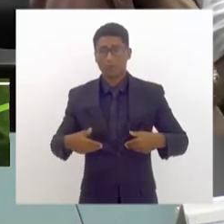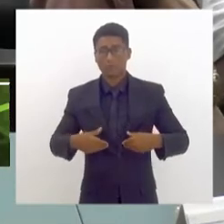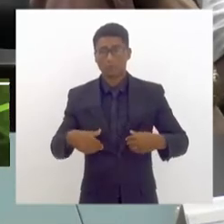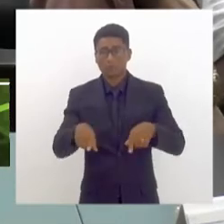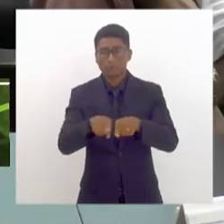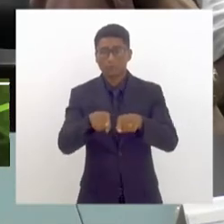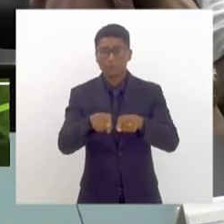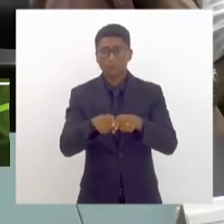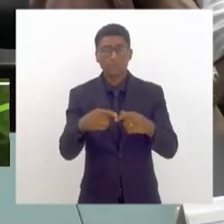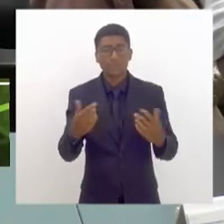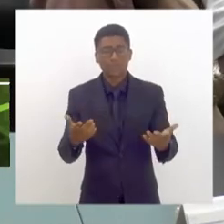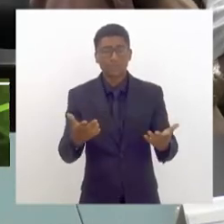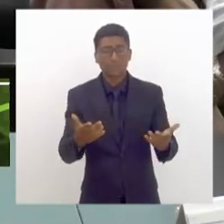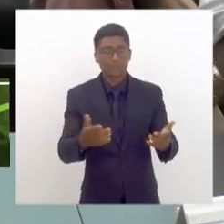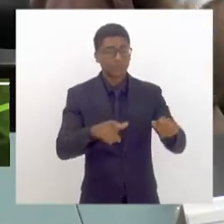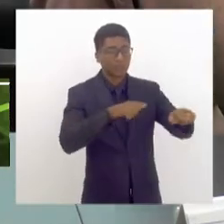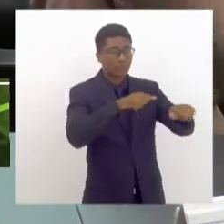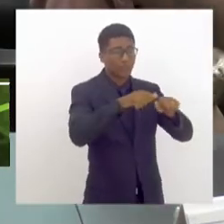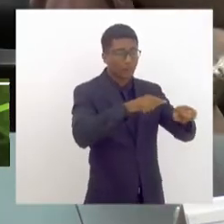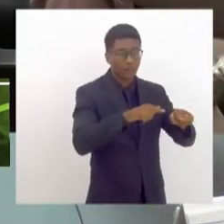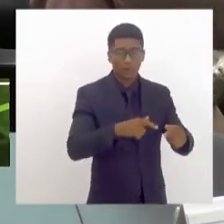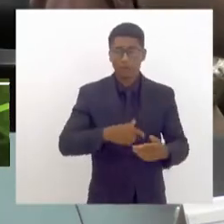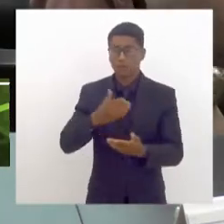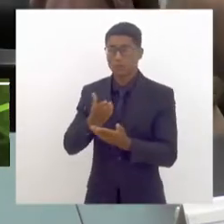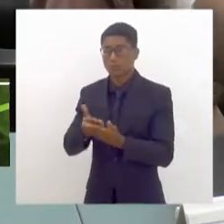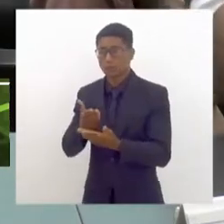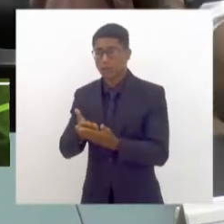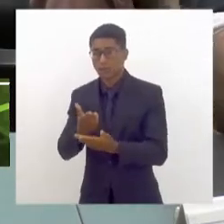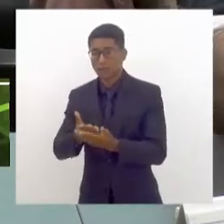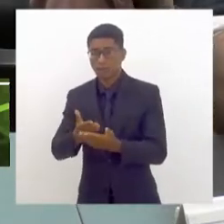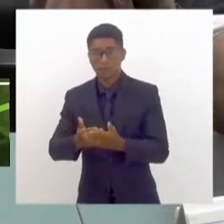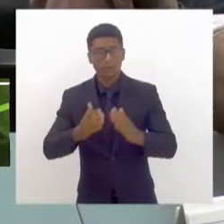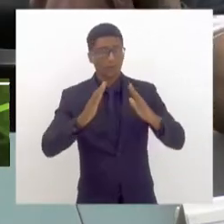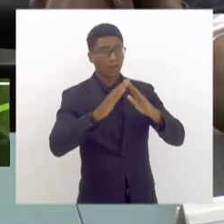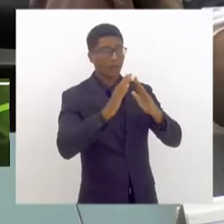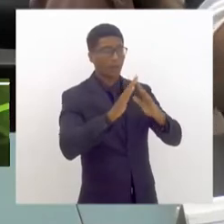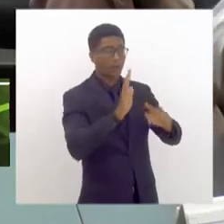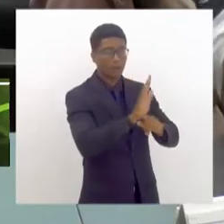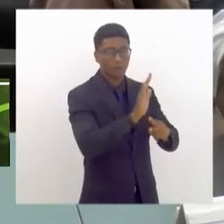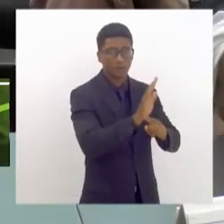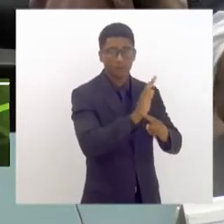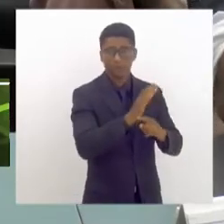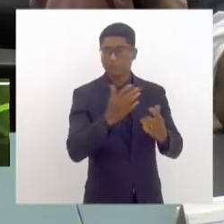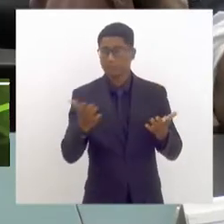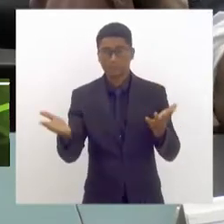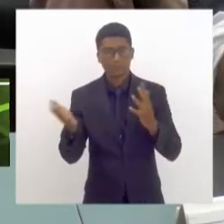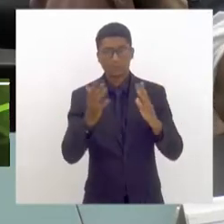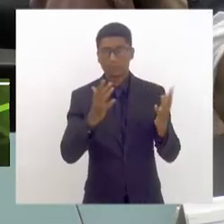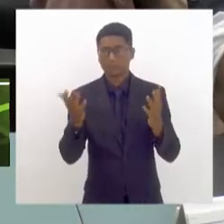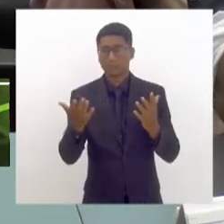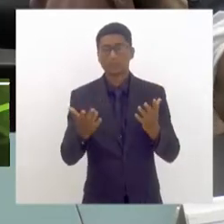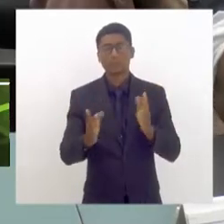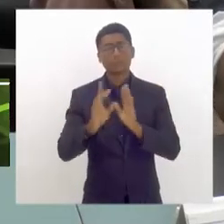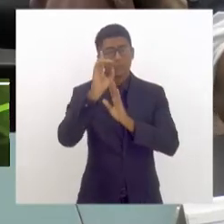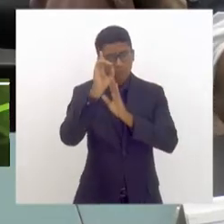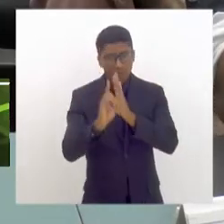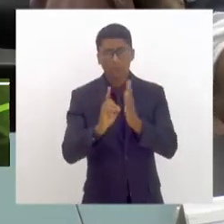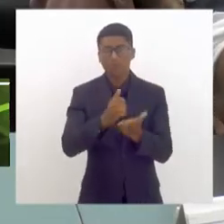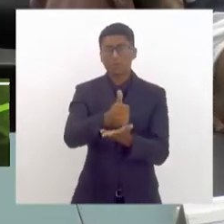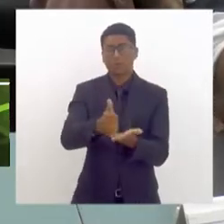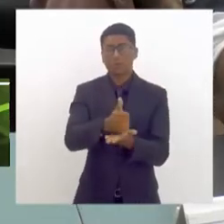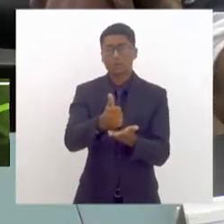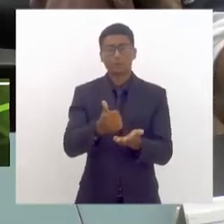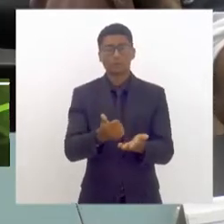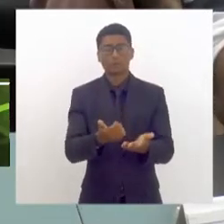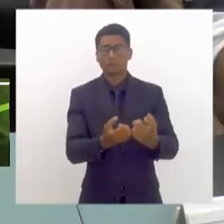entre trabalhar, estudar, comer, ajudar em casa, morar, e que são direitos básicos, né? Educação e a moradia, eles